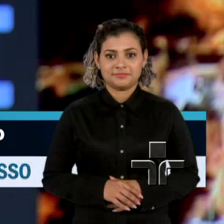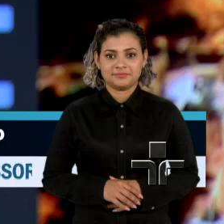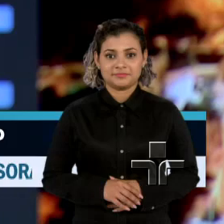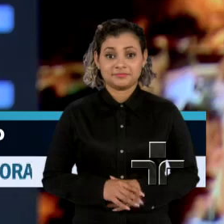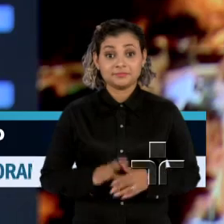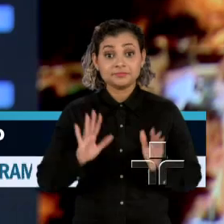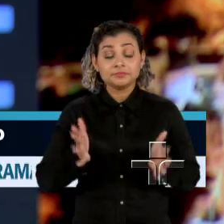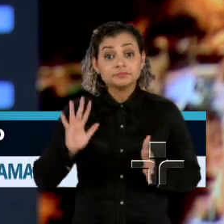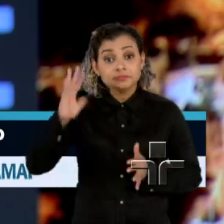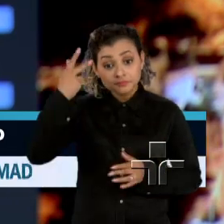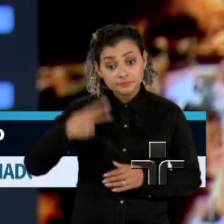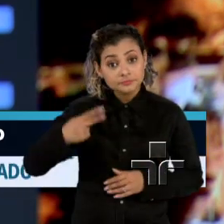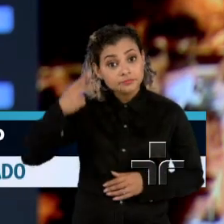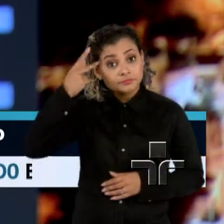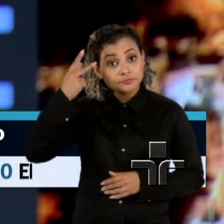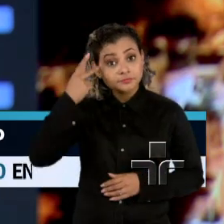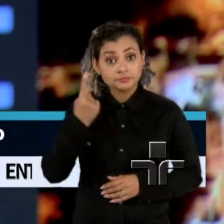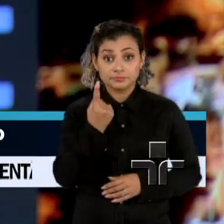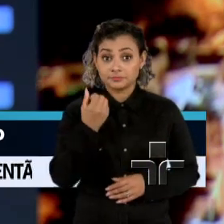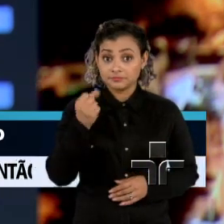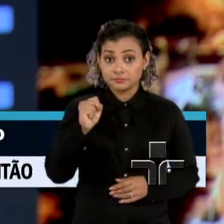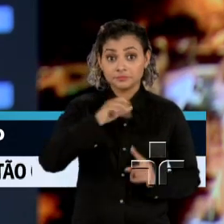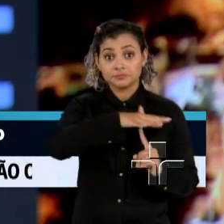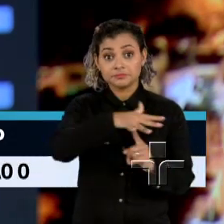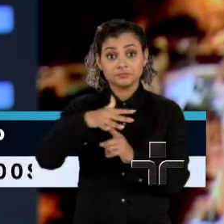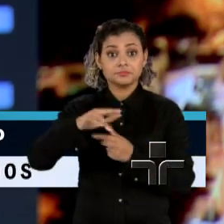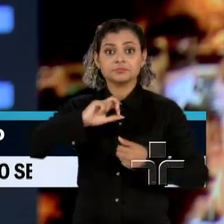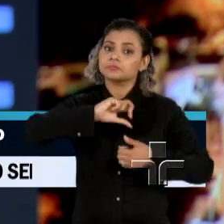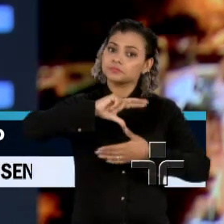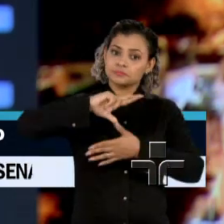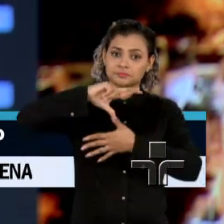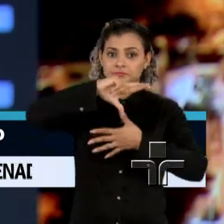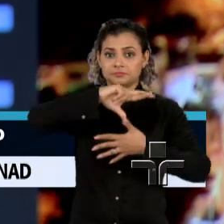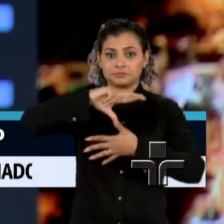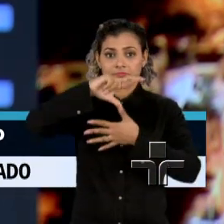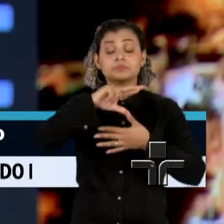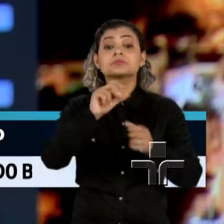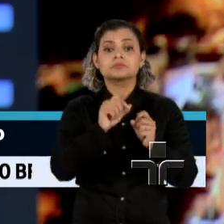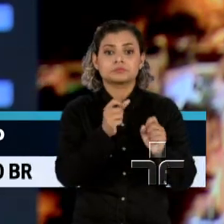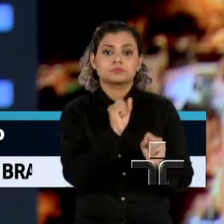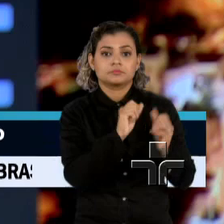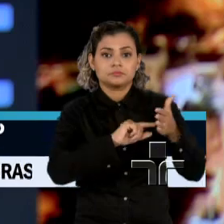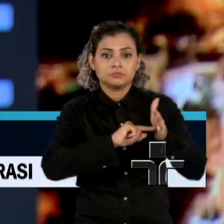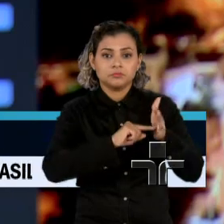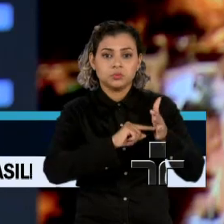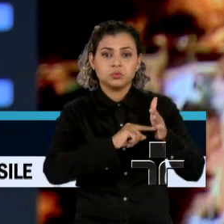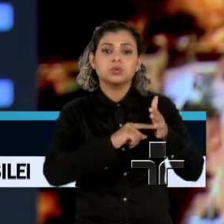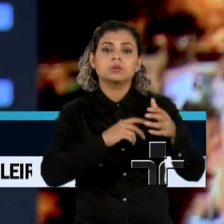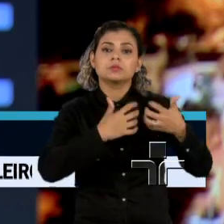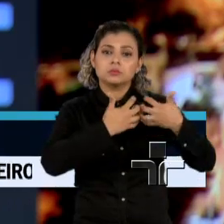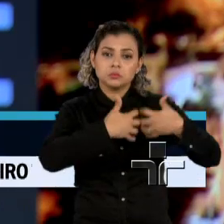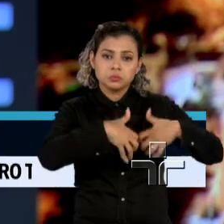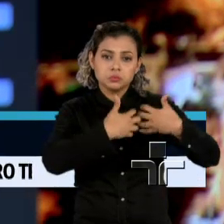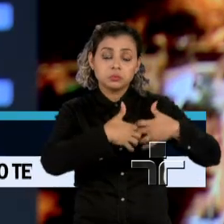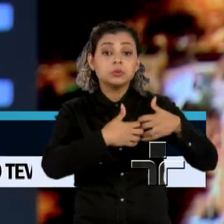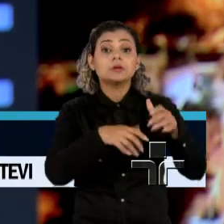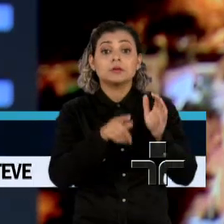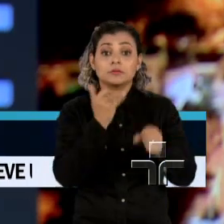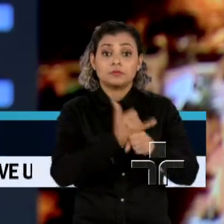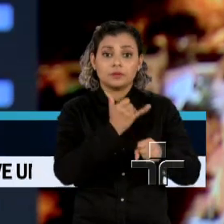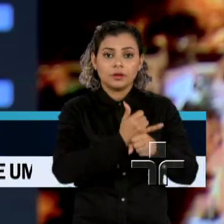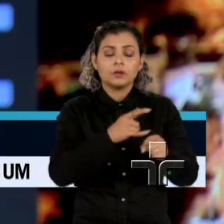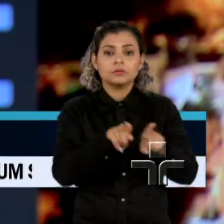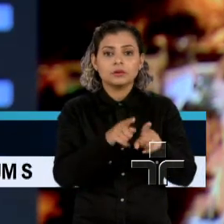Está acontecendo em São Paulo a 18ª Feira Latino-Americana de Fundição. É lá que os empresários estão procurando clientes para fechar